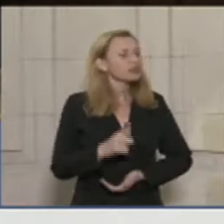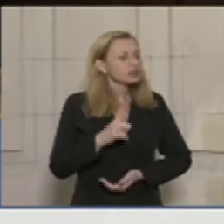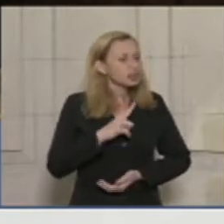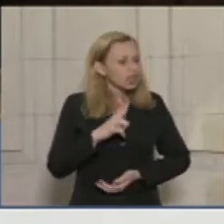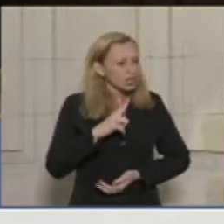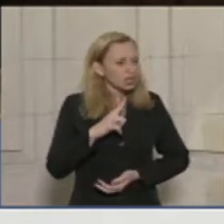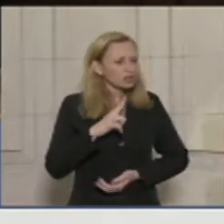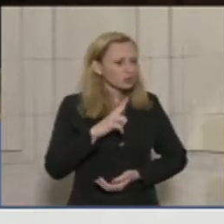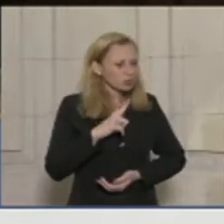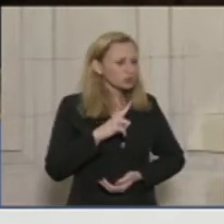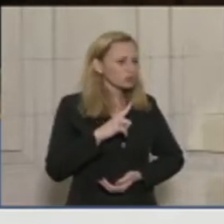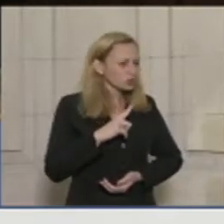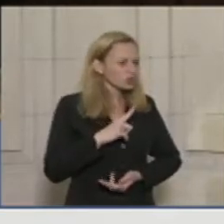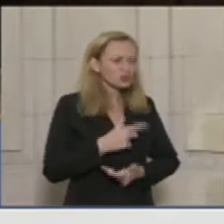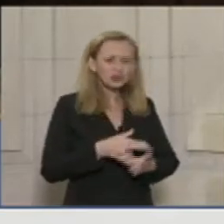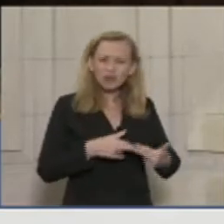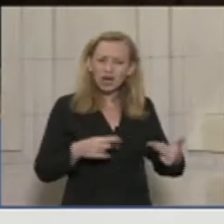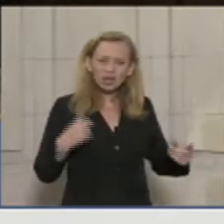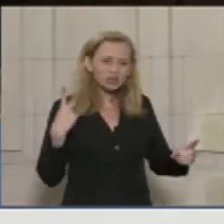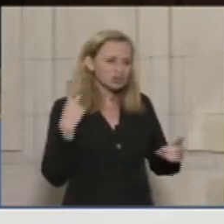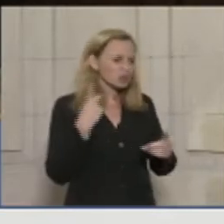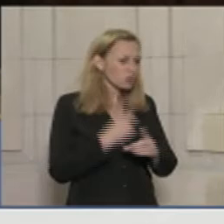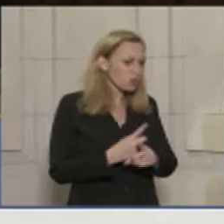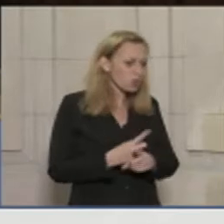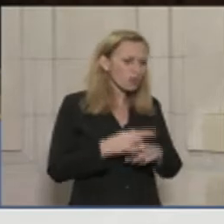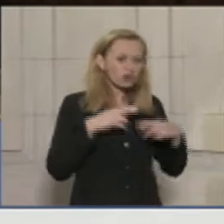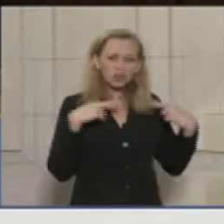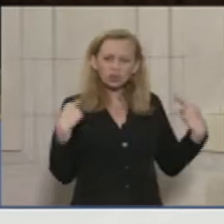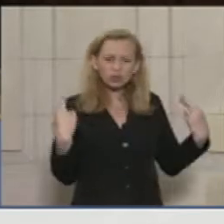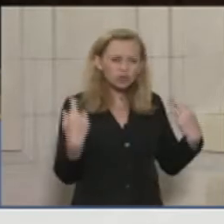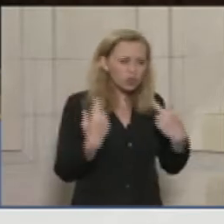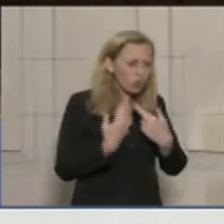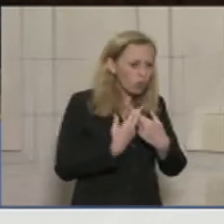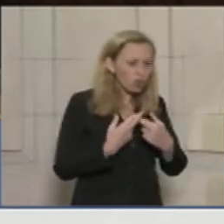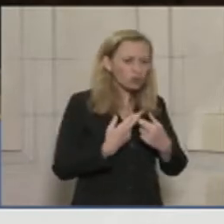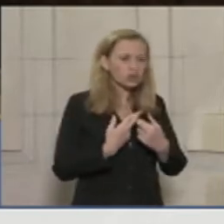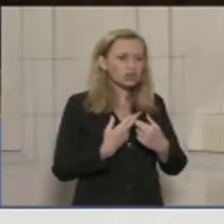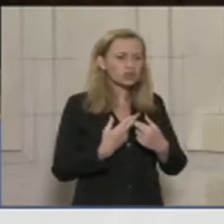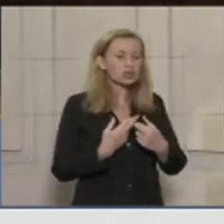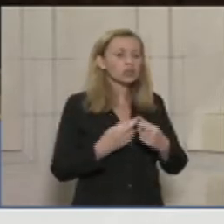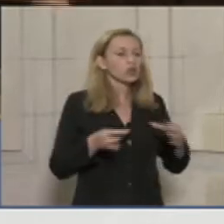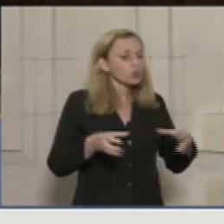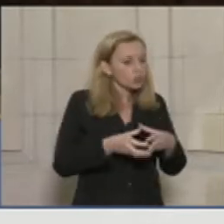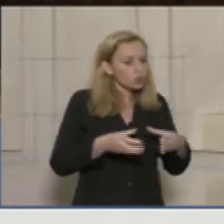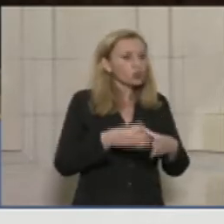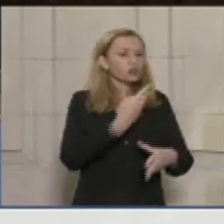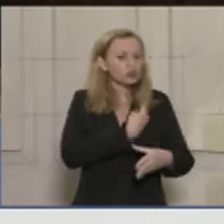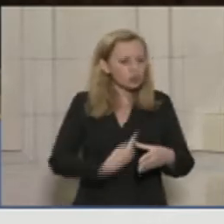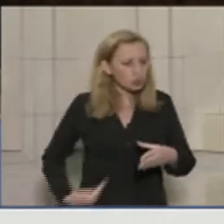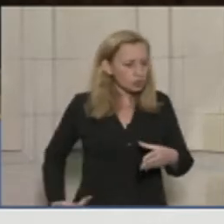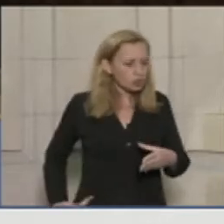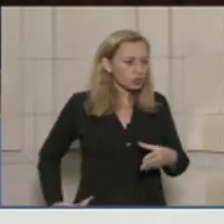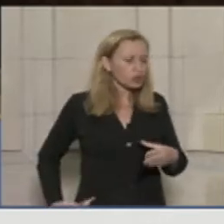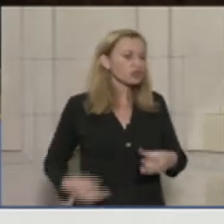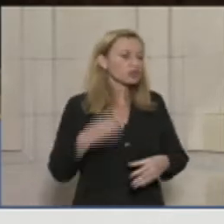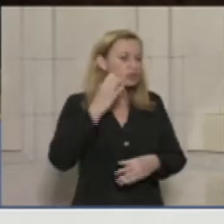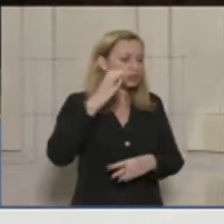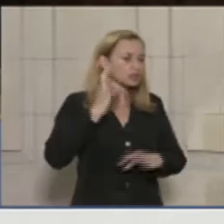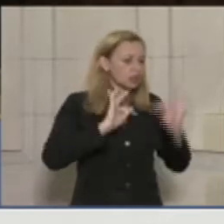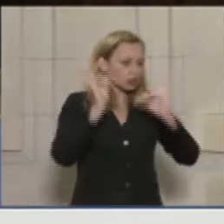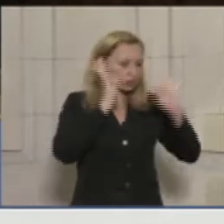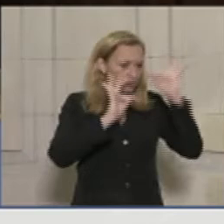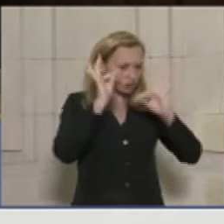tido sucessivos encontros, reuniões e audiências com a equipe de governo da área de Ciência, Tecnologia